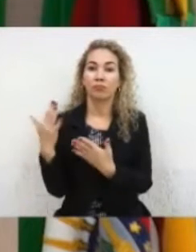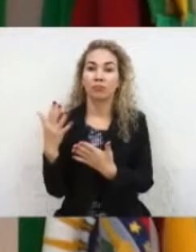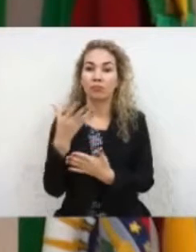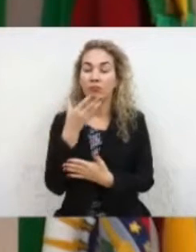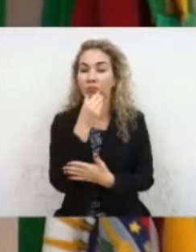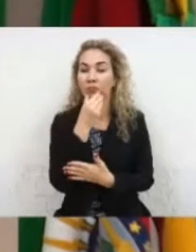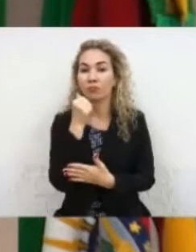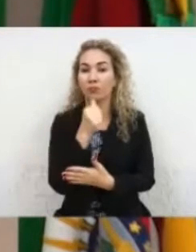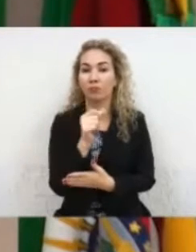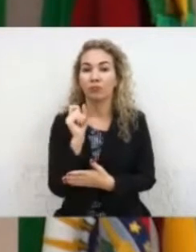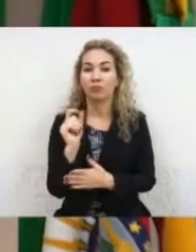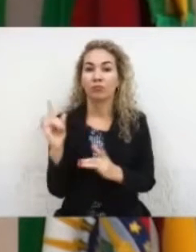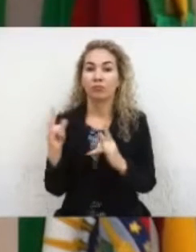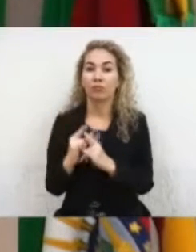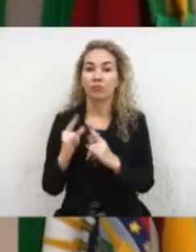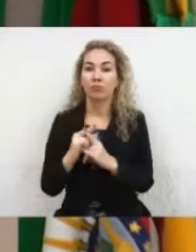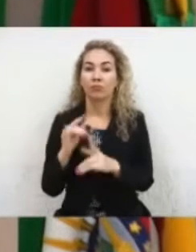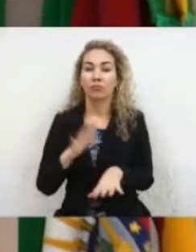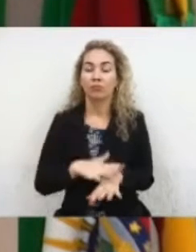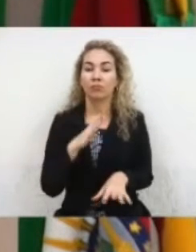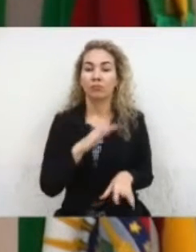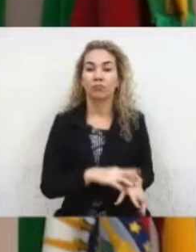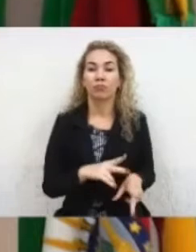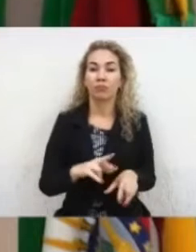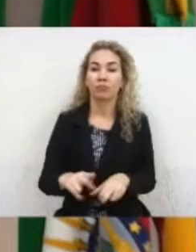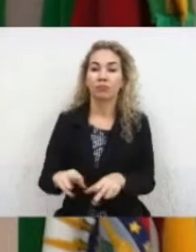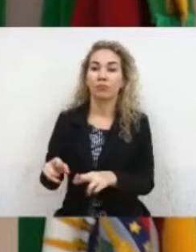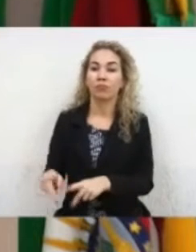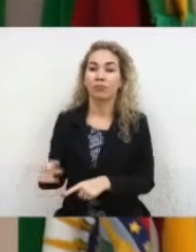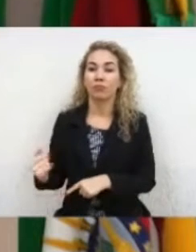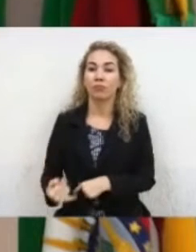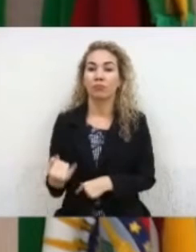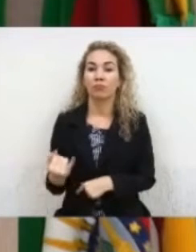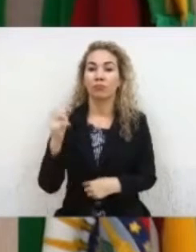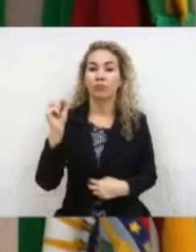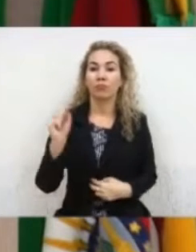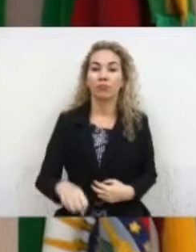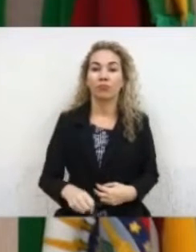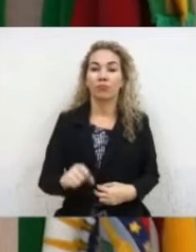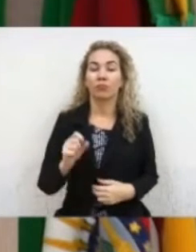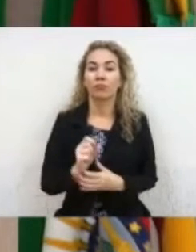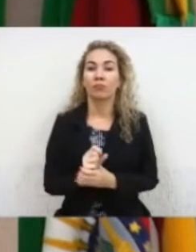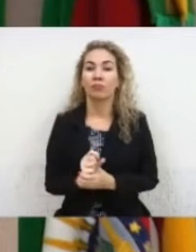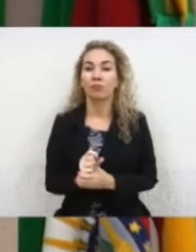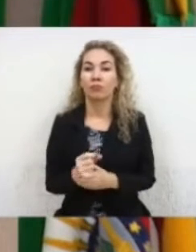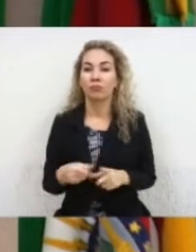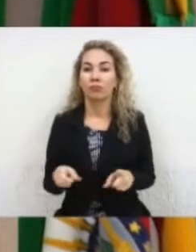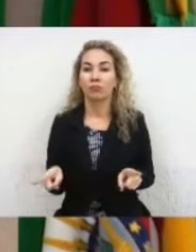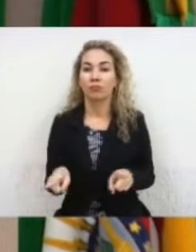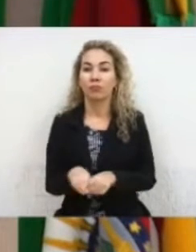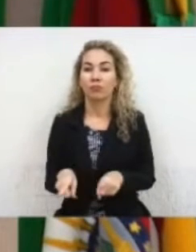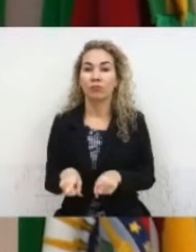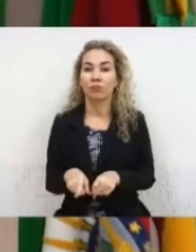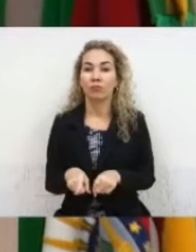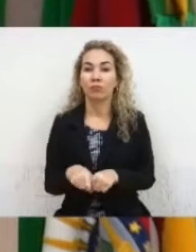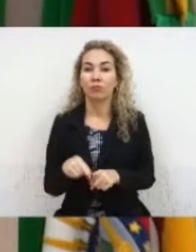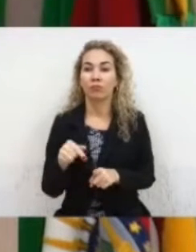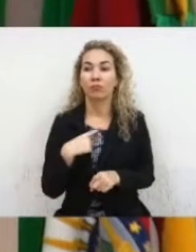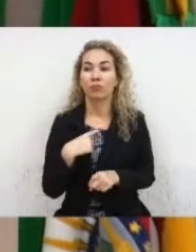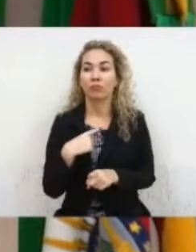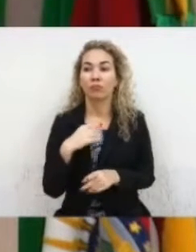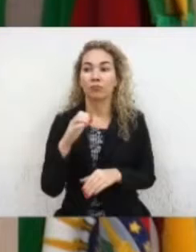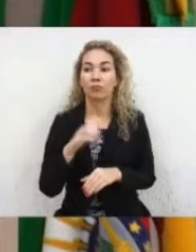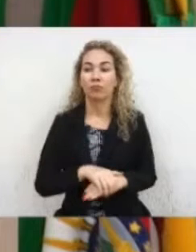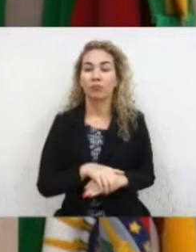homenageamos homens e mulheres e entidades das mais variadas. Importante, sim, mas nós também, e aí entra a